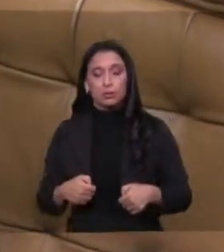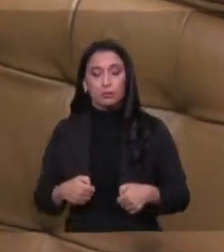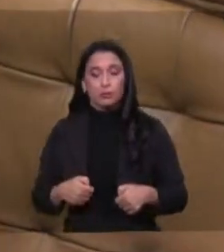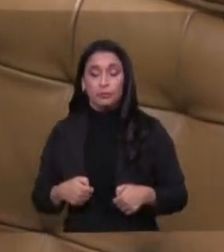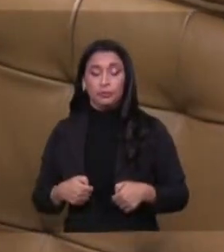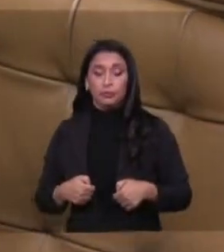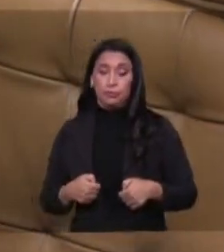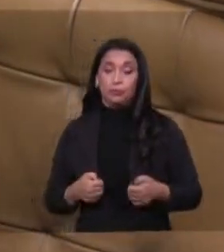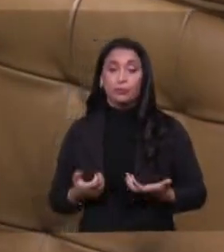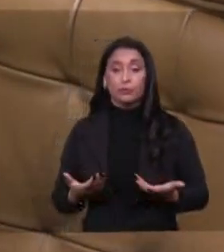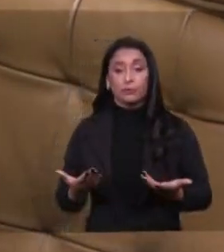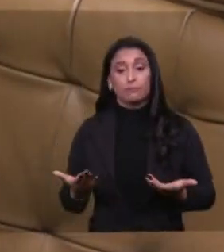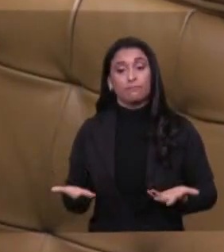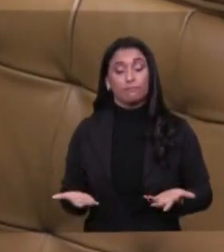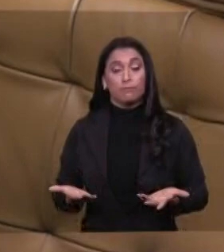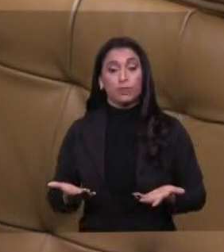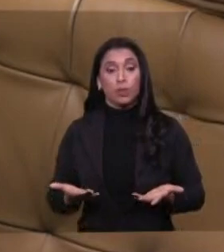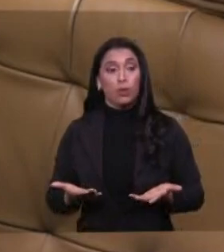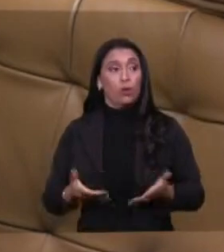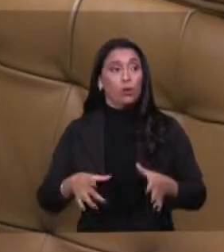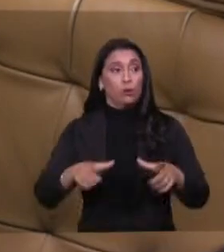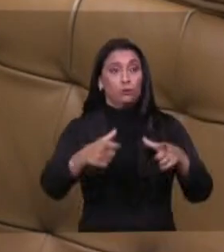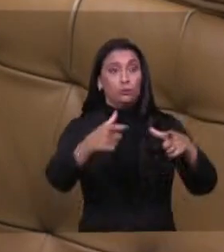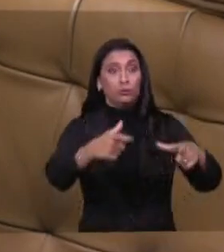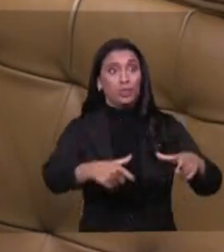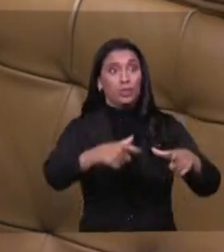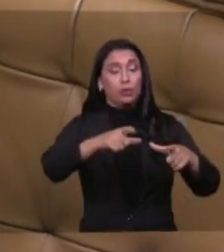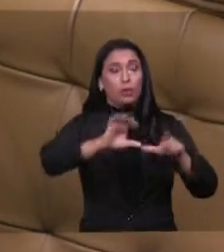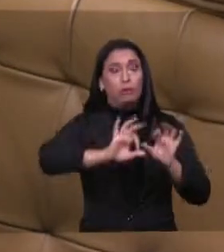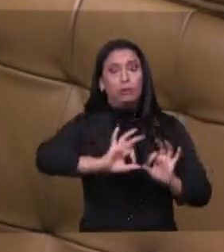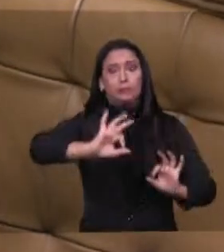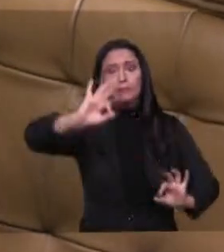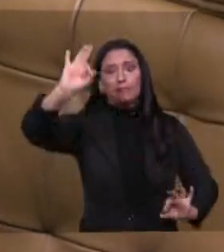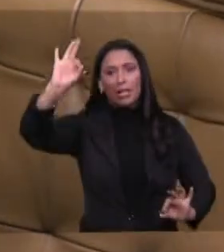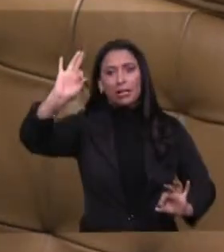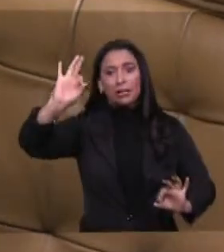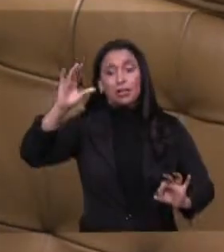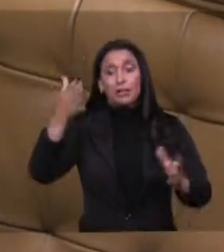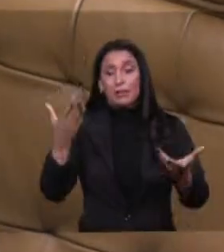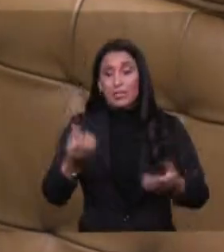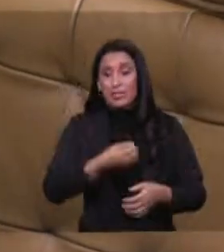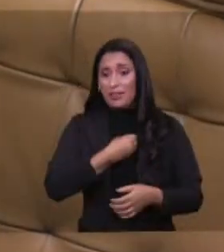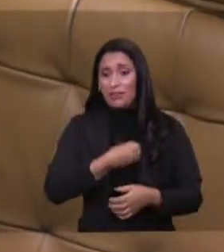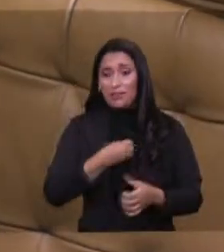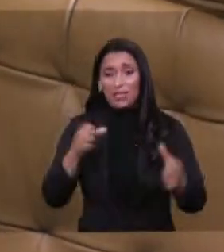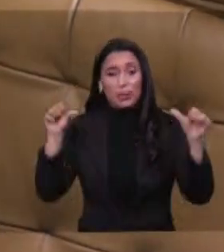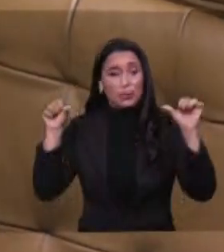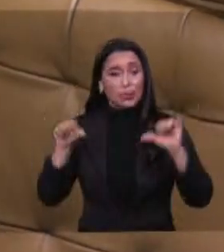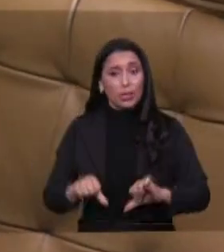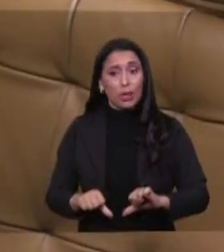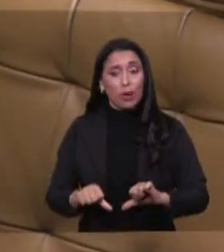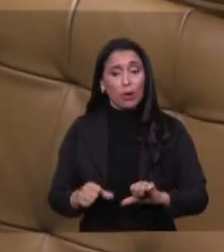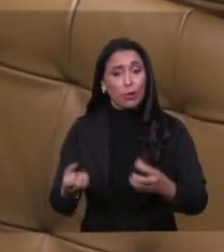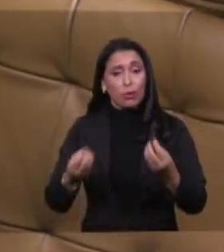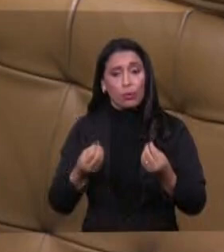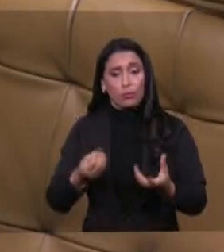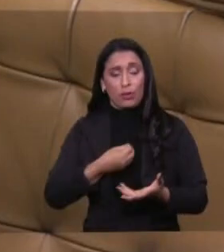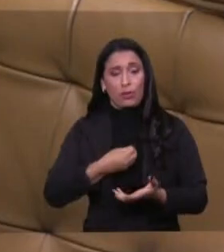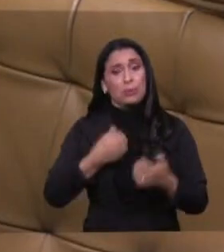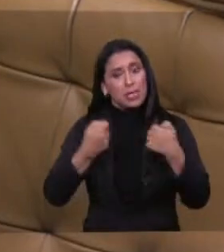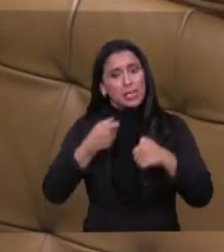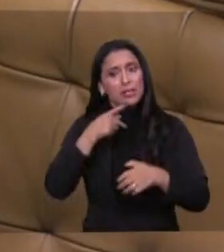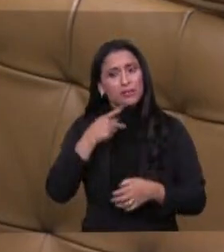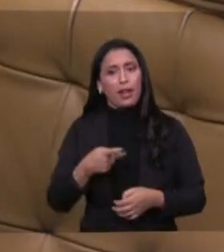Com um imenso território. E com uma piora das condições de vida. Isso precisa ser falado.